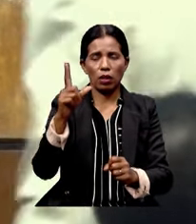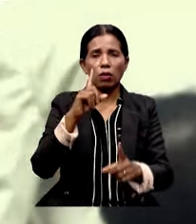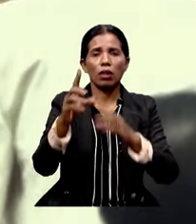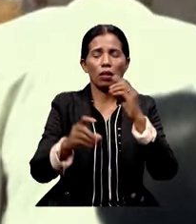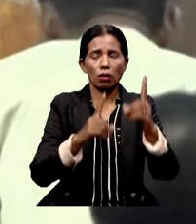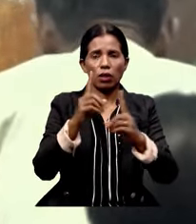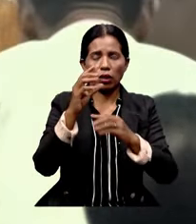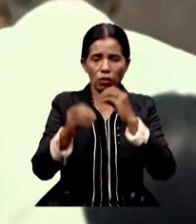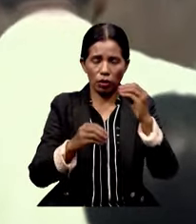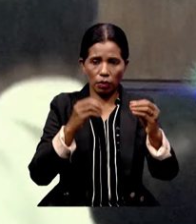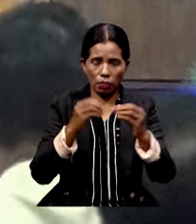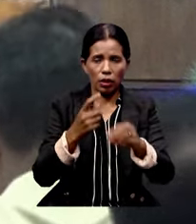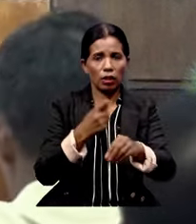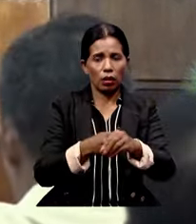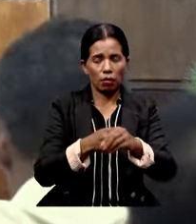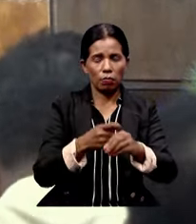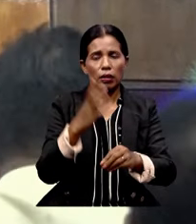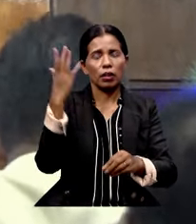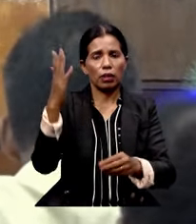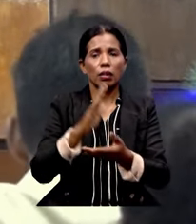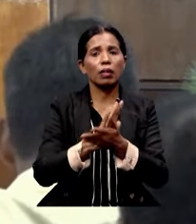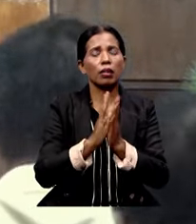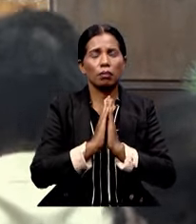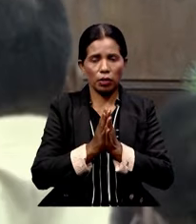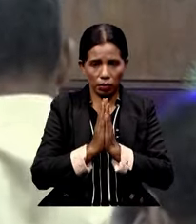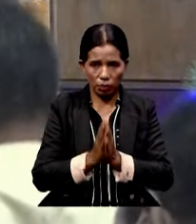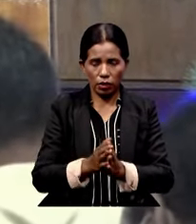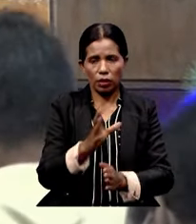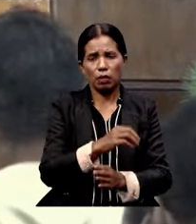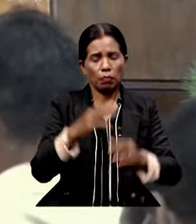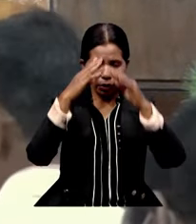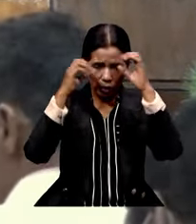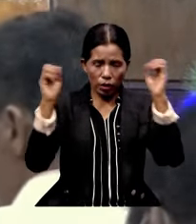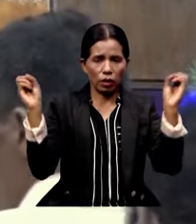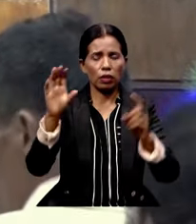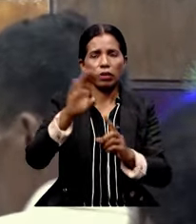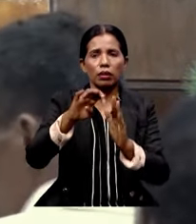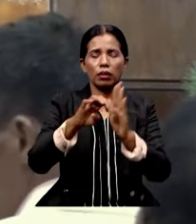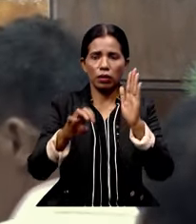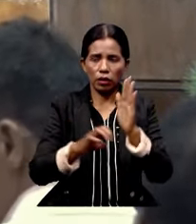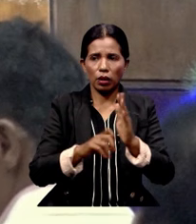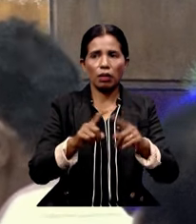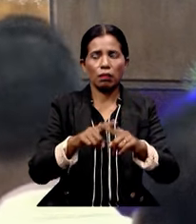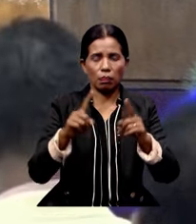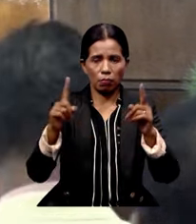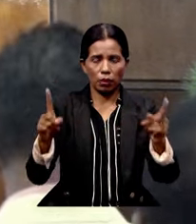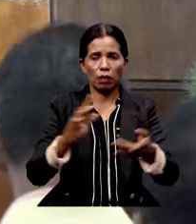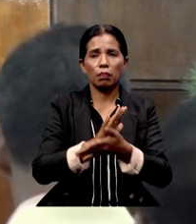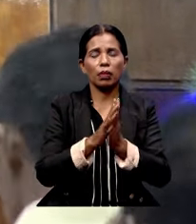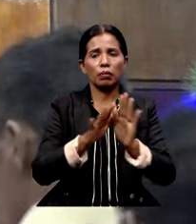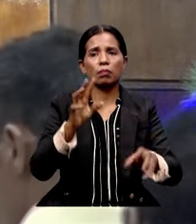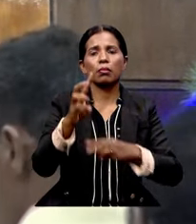no Myanmar. Neste caso, o presidente lá atua de mudar entidade, chefe de Estado, mas é mais do que uma figura da paz